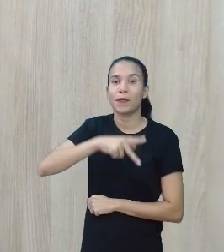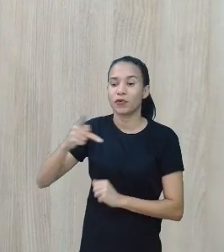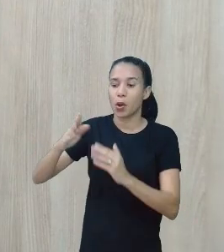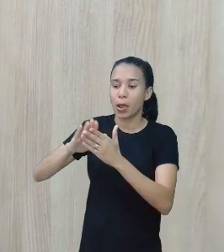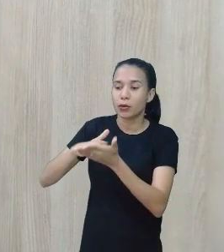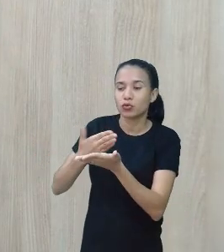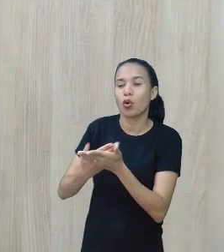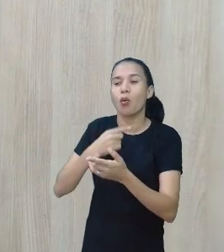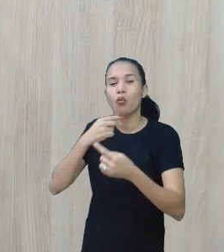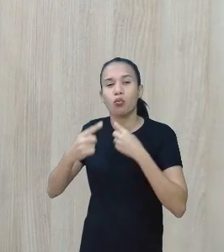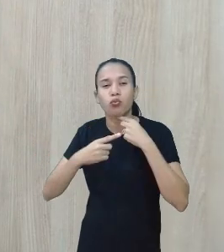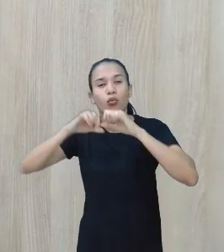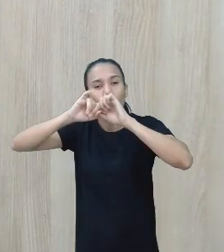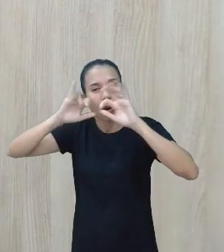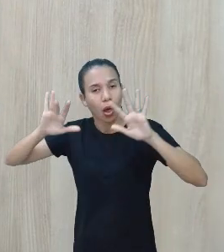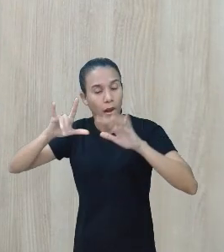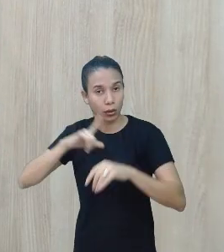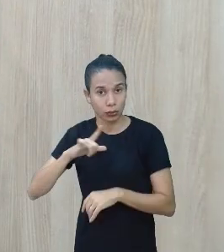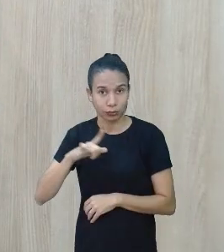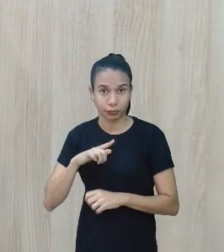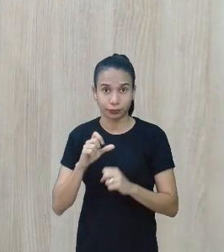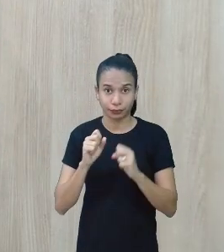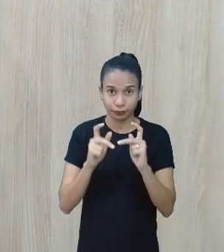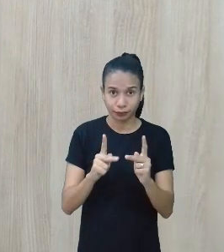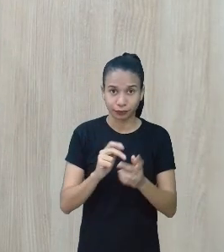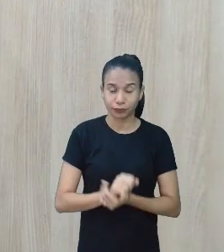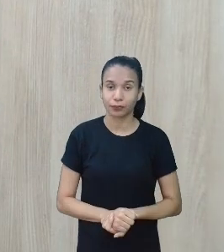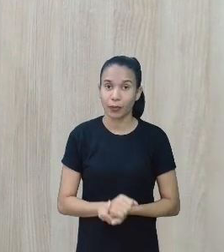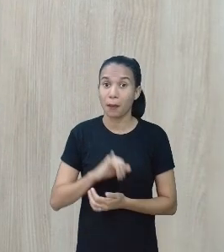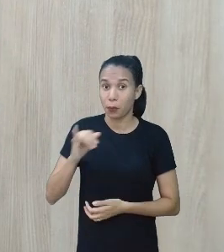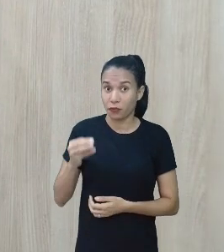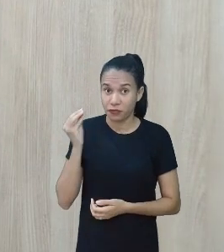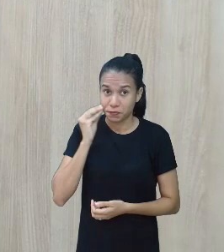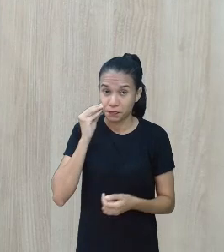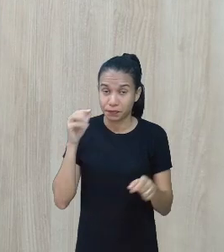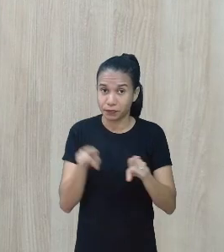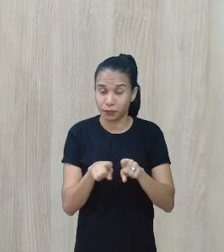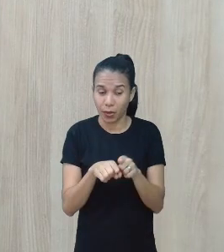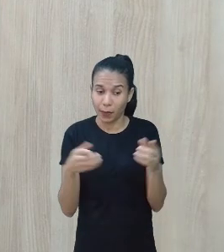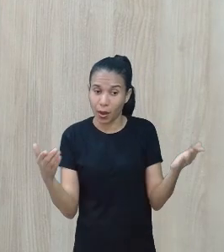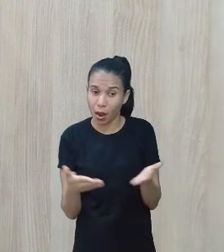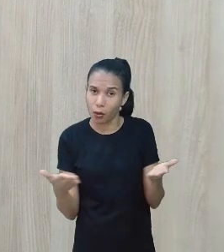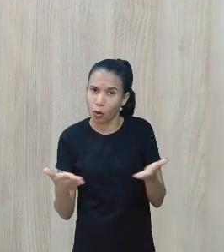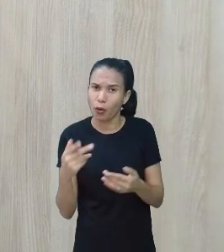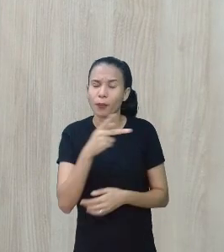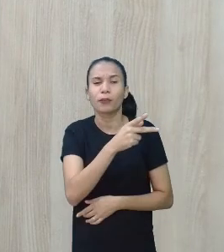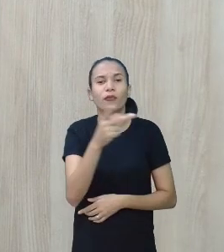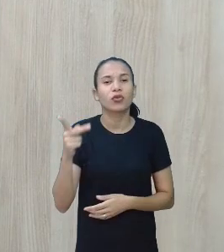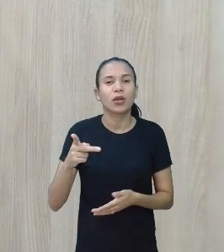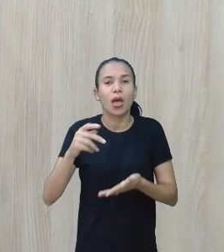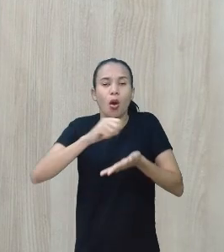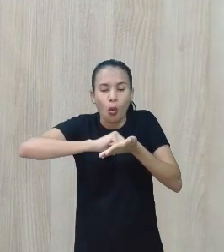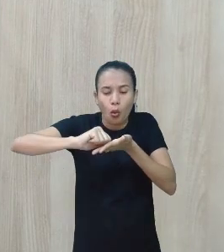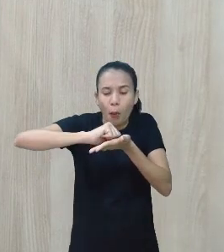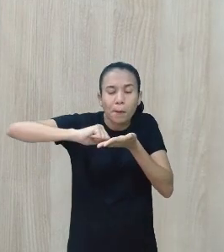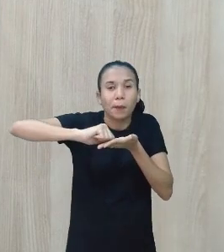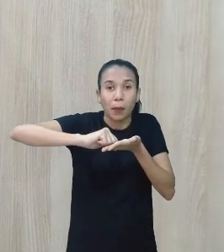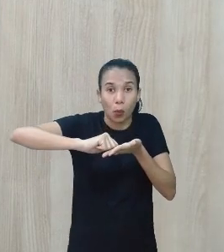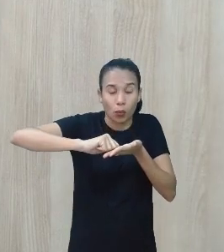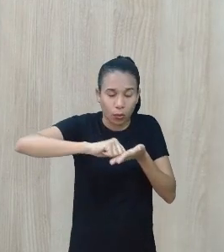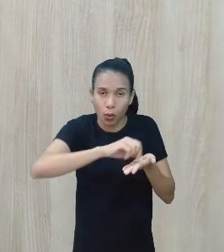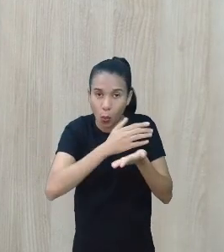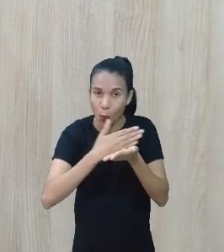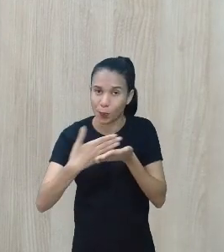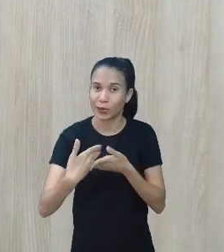para tirar dúvidas se vocês tiverem. E aproveita esse momento para vocês irem anotando e já vocês